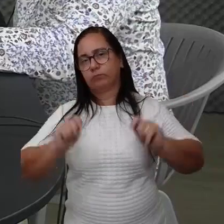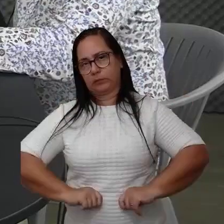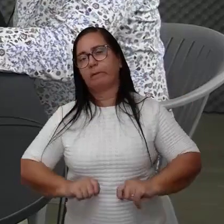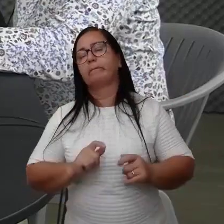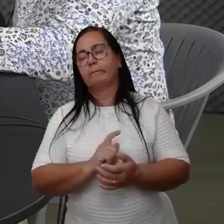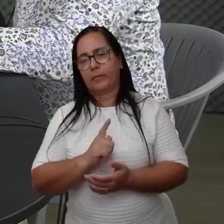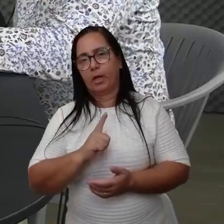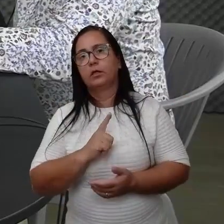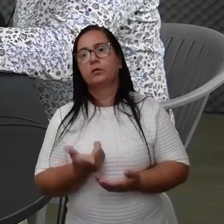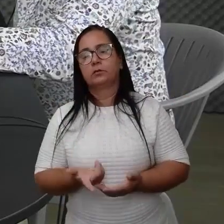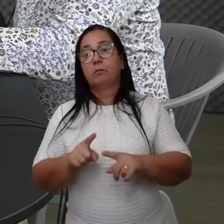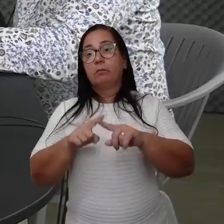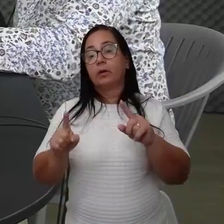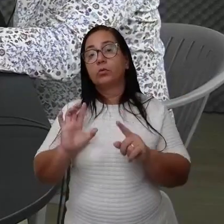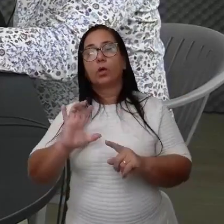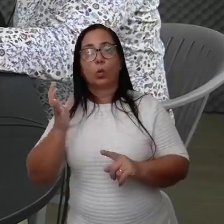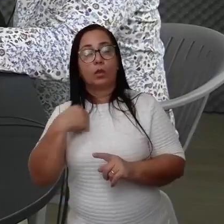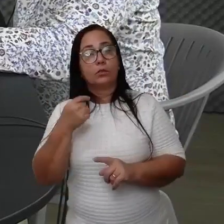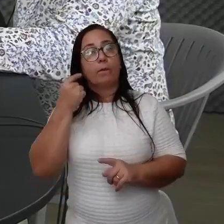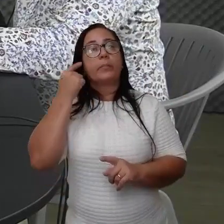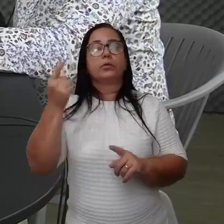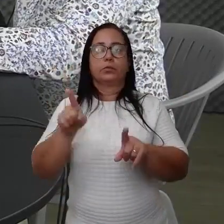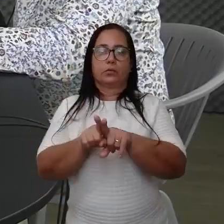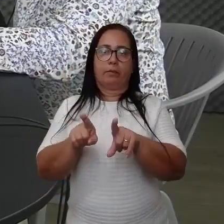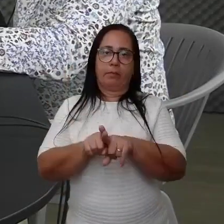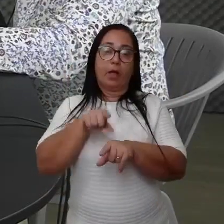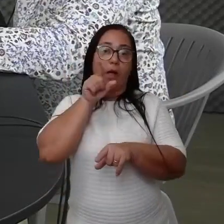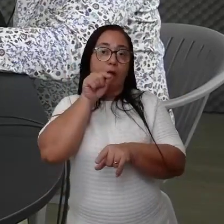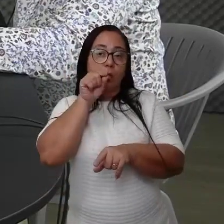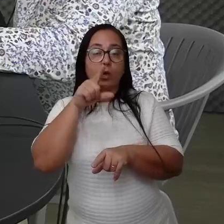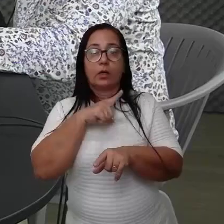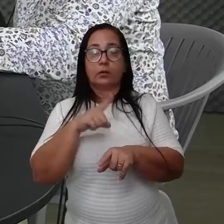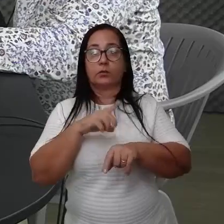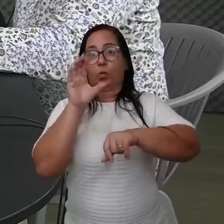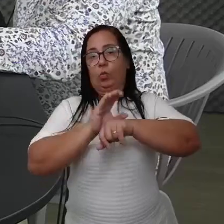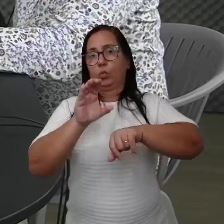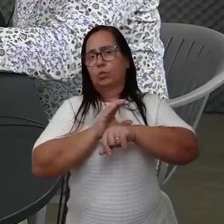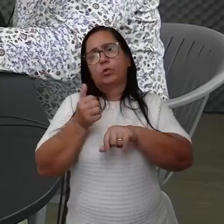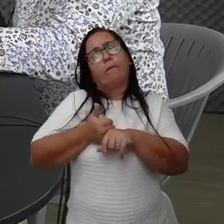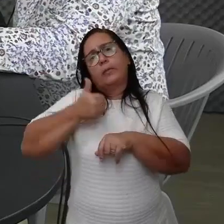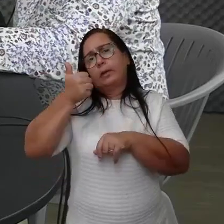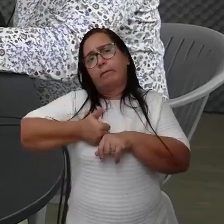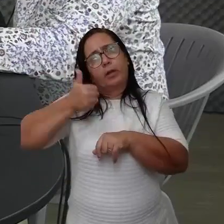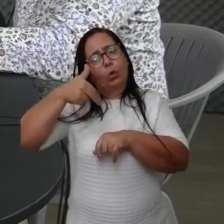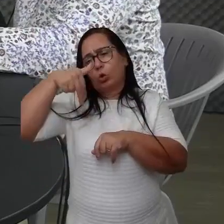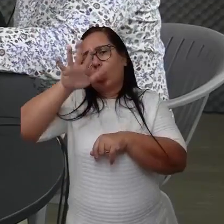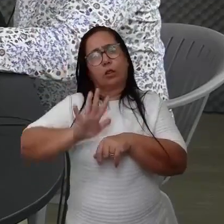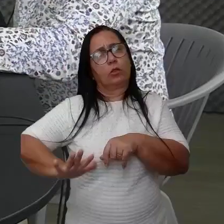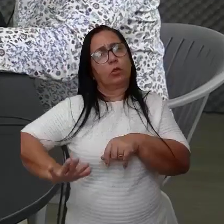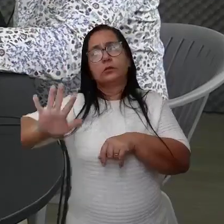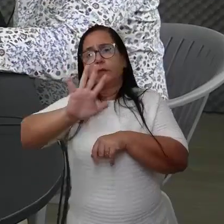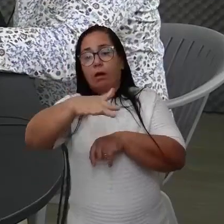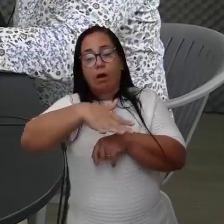possibilidades. Mas o que ocorre, eu penso também, é que a Católica ela tem o curso é o primeiro do Norte e Nordeste de jornalismo.